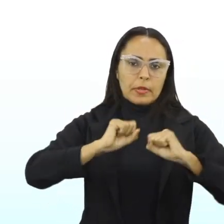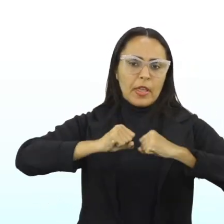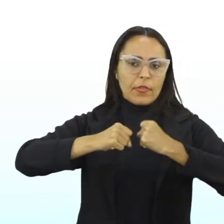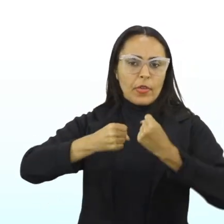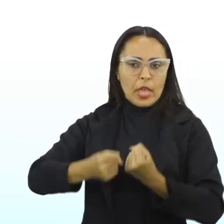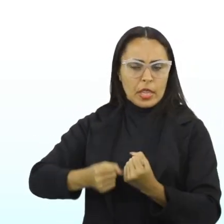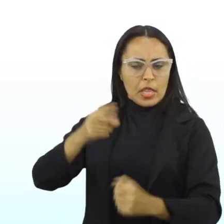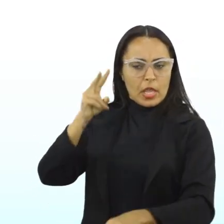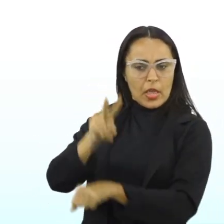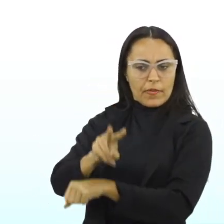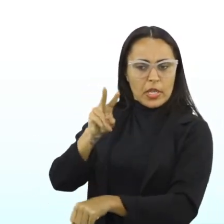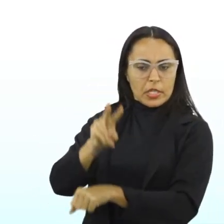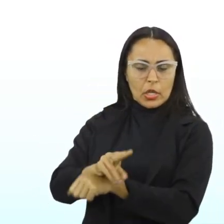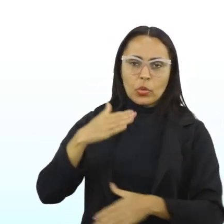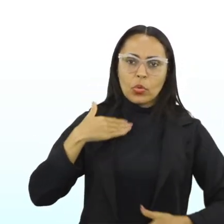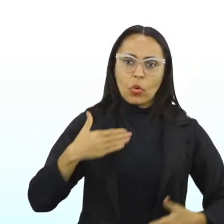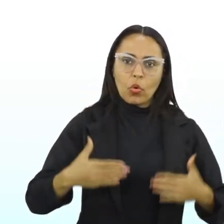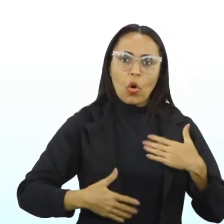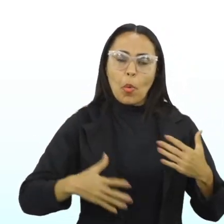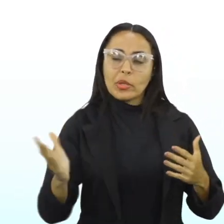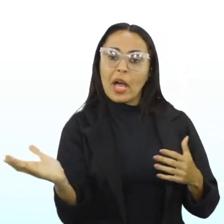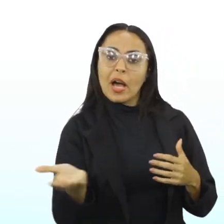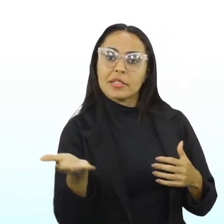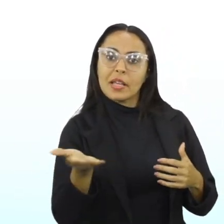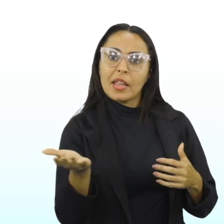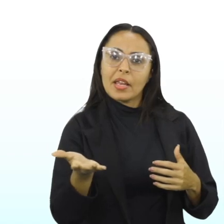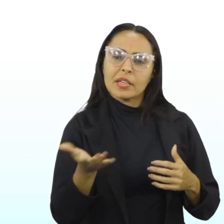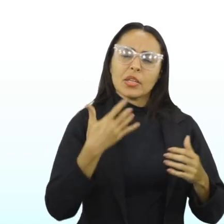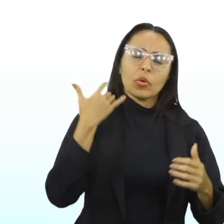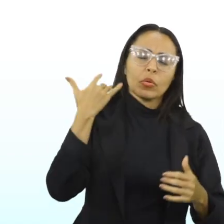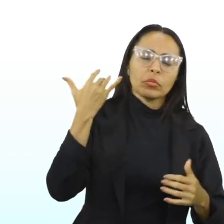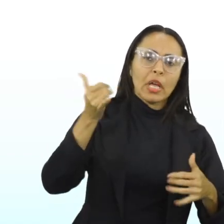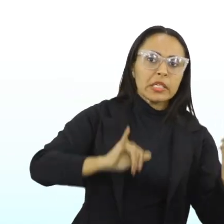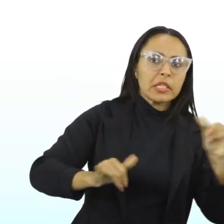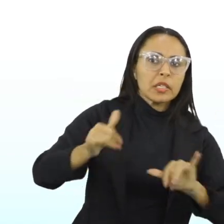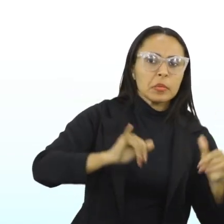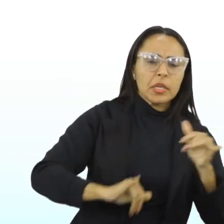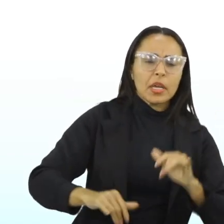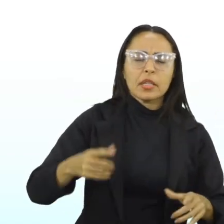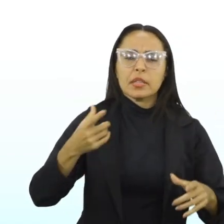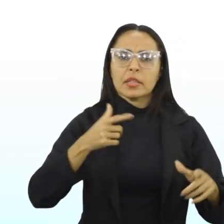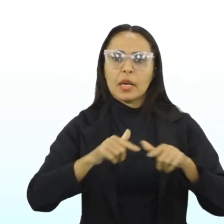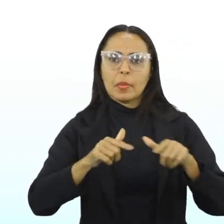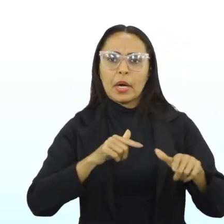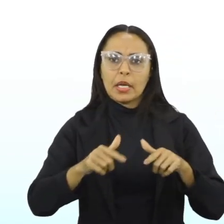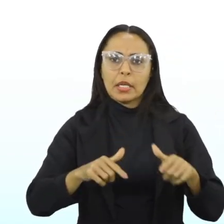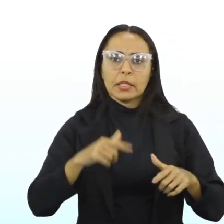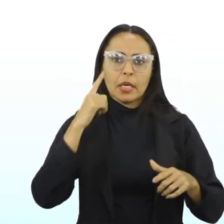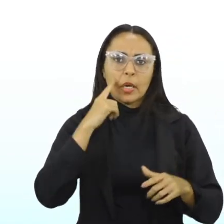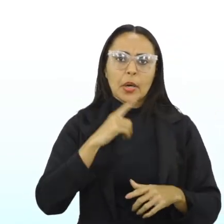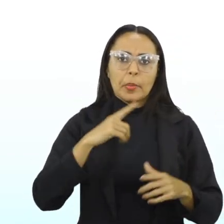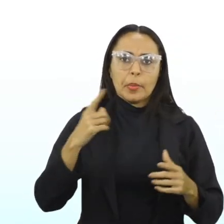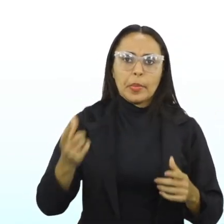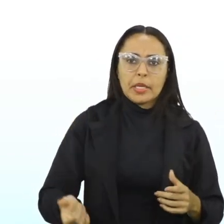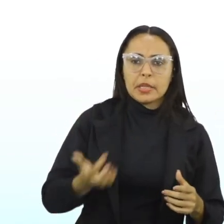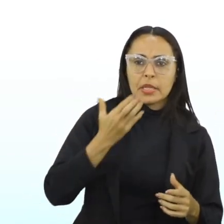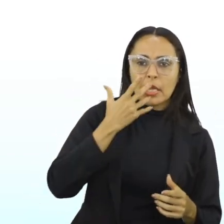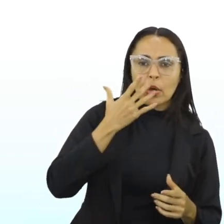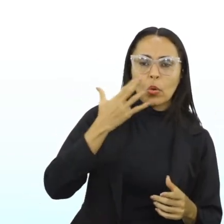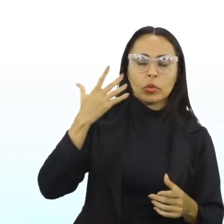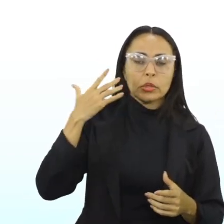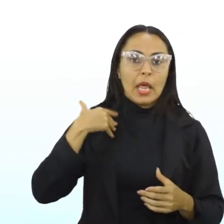a proteína vai trabalhar na aceleração de reações químicas, a proteína vai trabalhar na pigmentação do